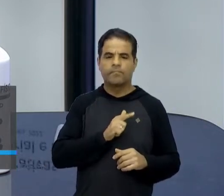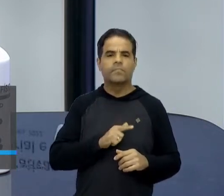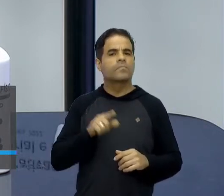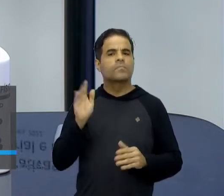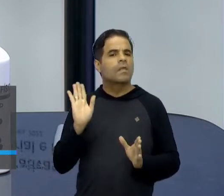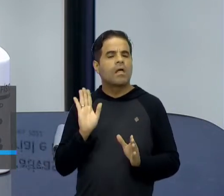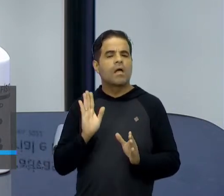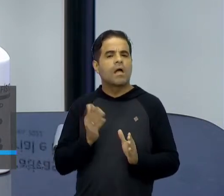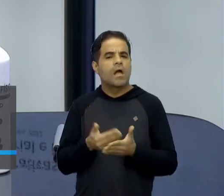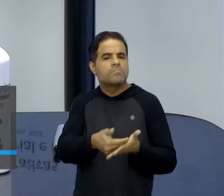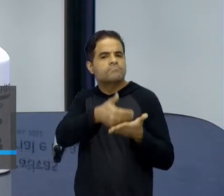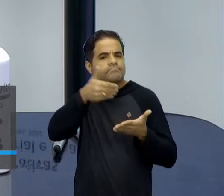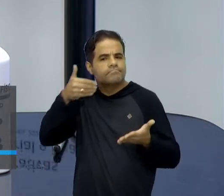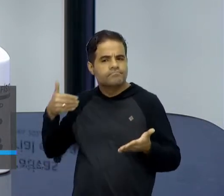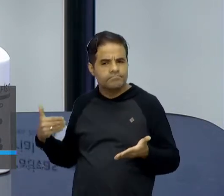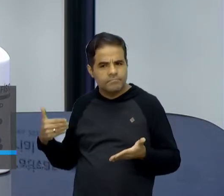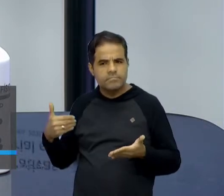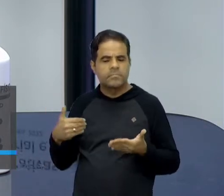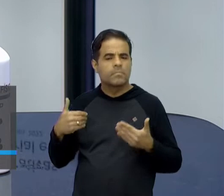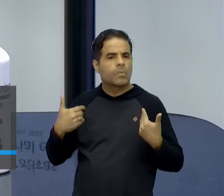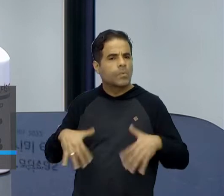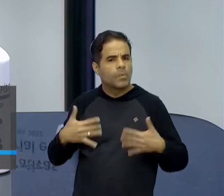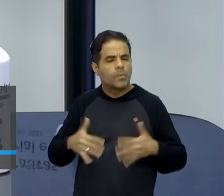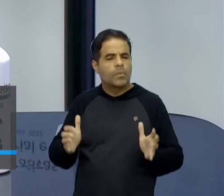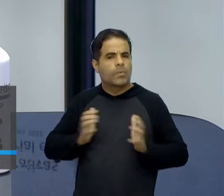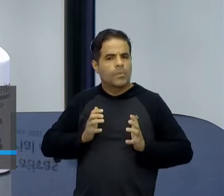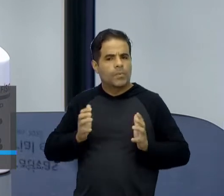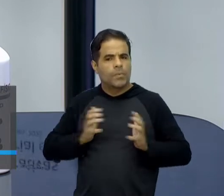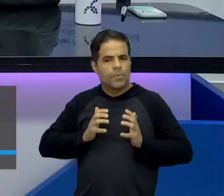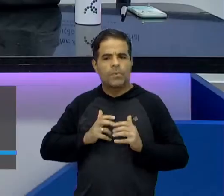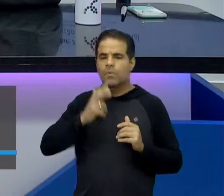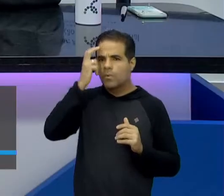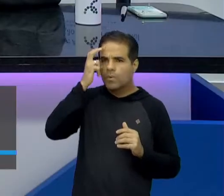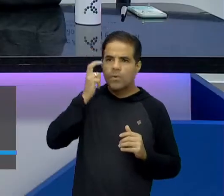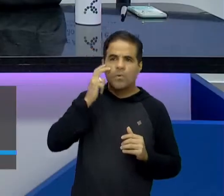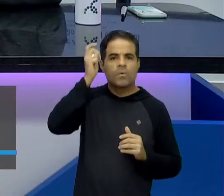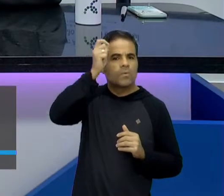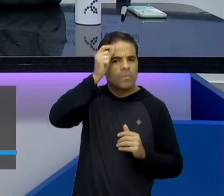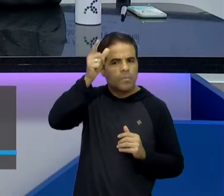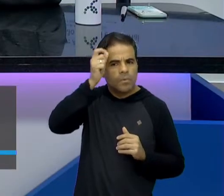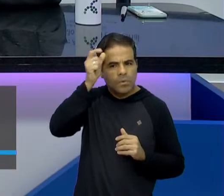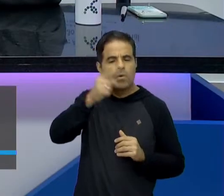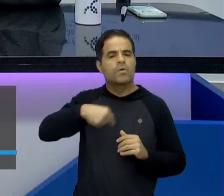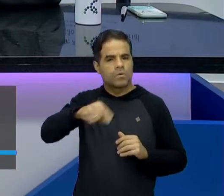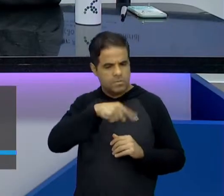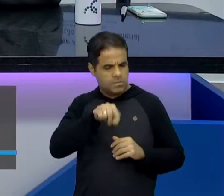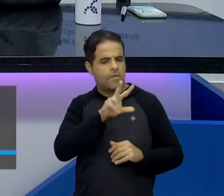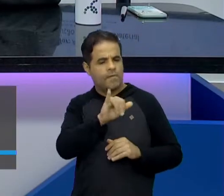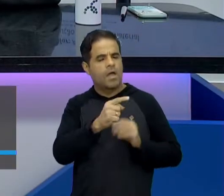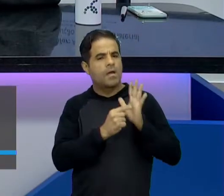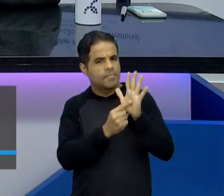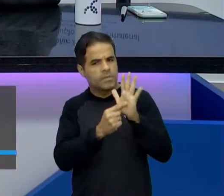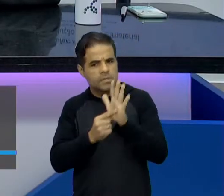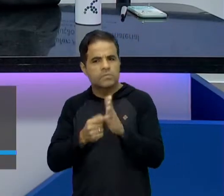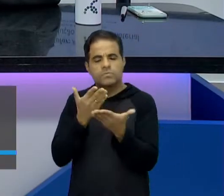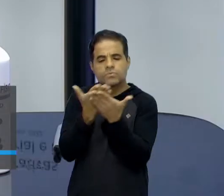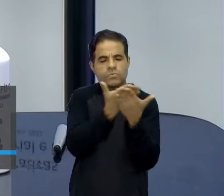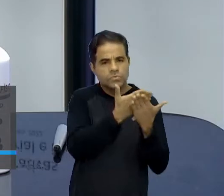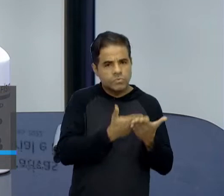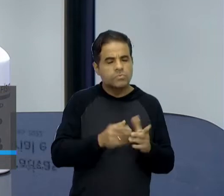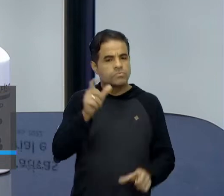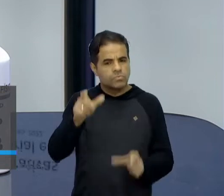por detrás muita riqueza cultural. Uhum. E é isso que a gente vem apresentando aí para os estudantes,